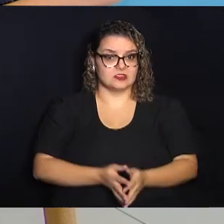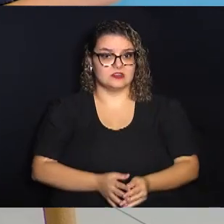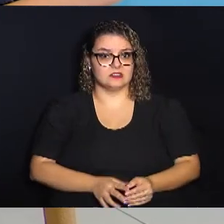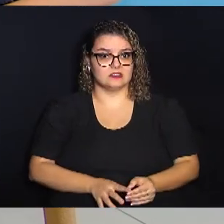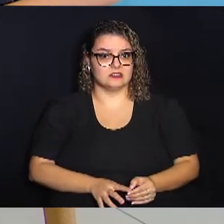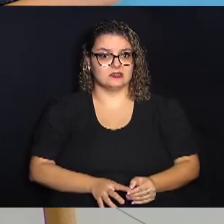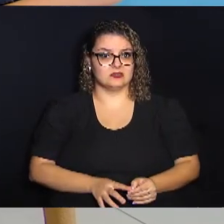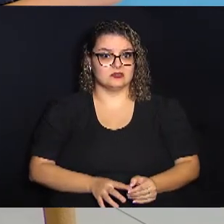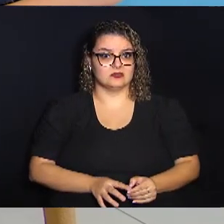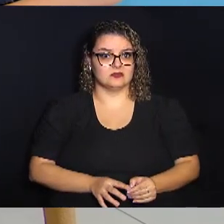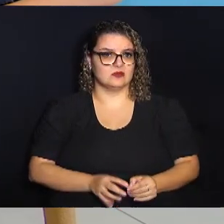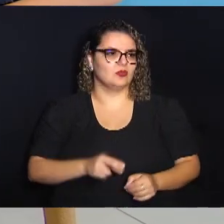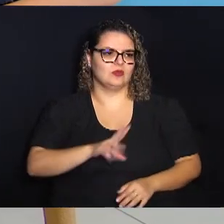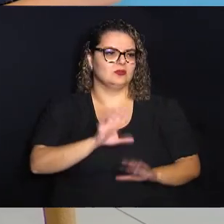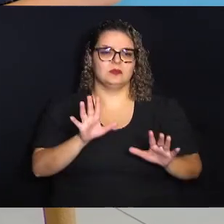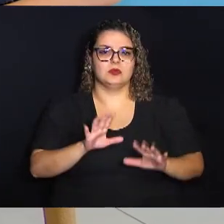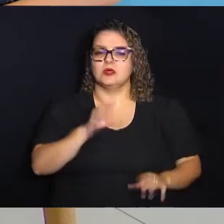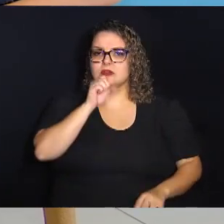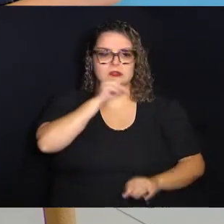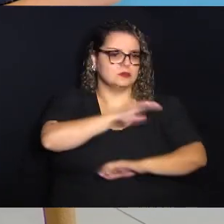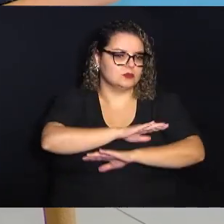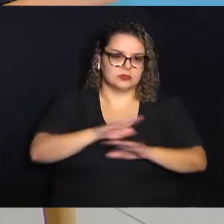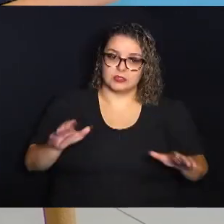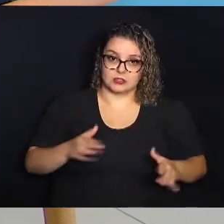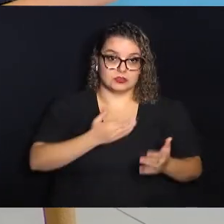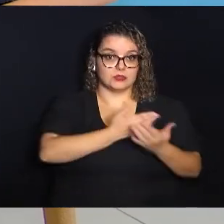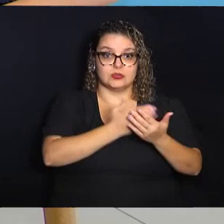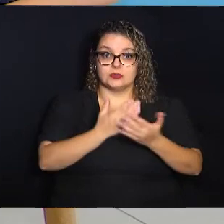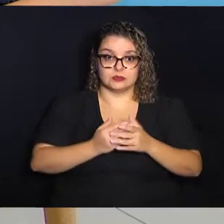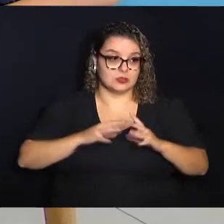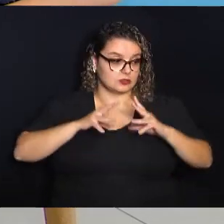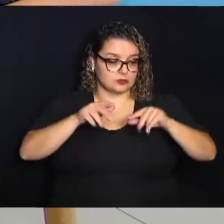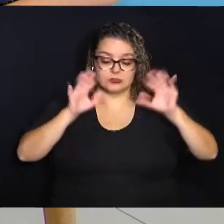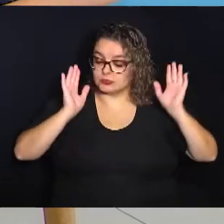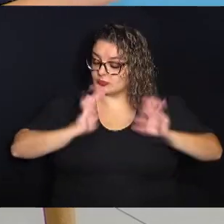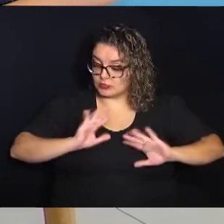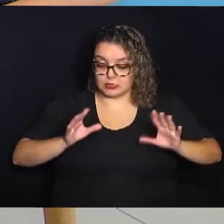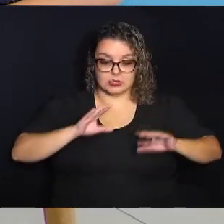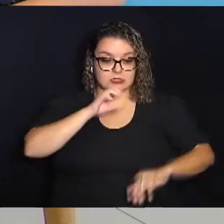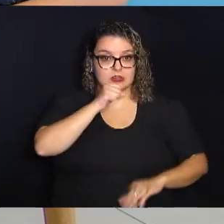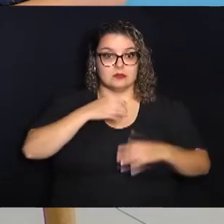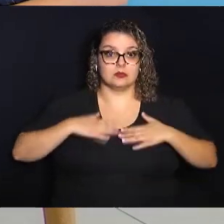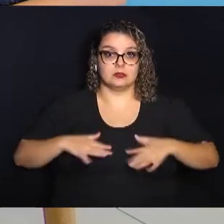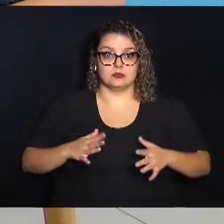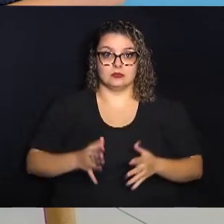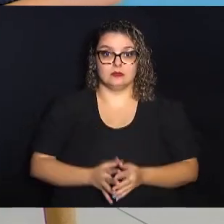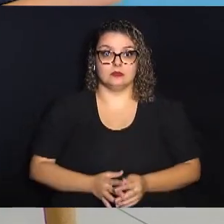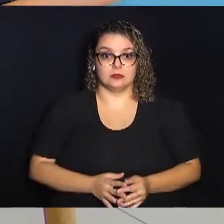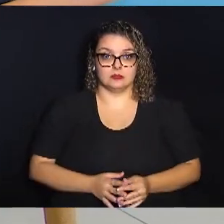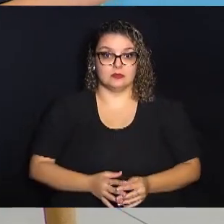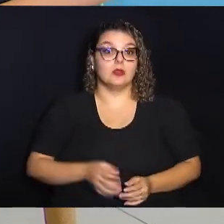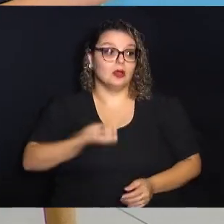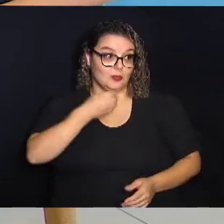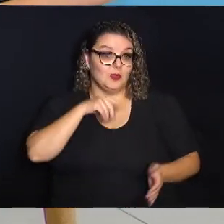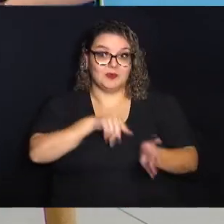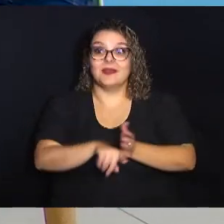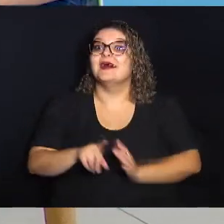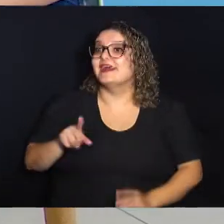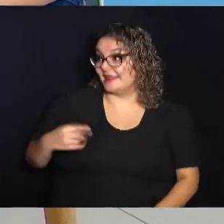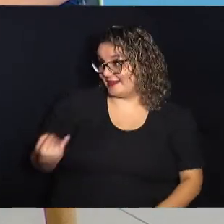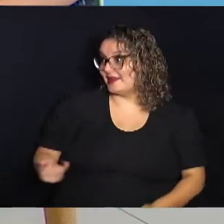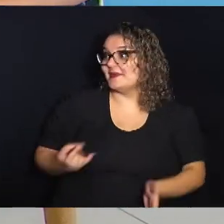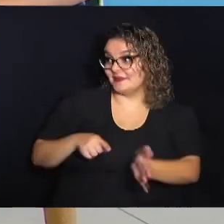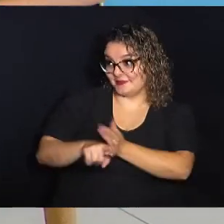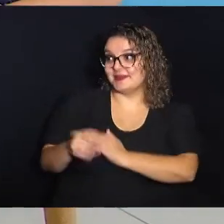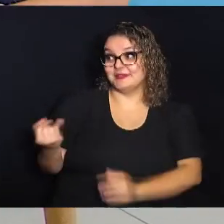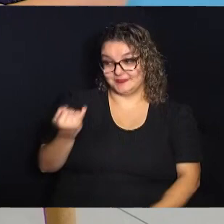mais, e aí, ou não? Sábado chega, estudei já o tempo todo, sábado eu vou descansar. Boa pergunta, hein? É uma